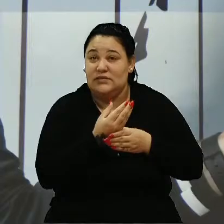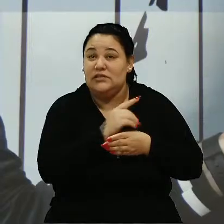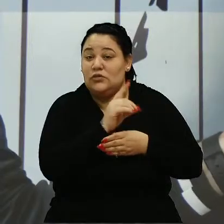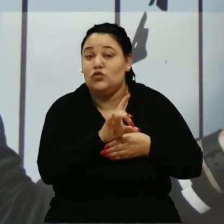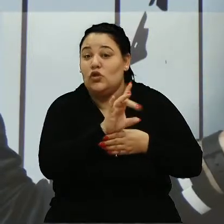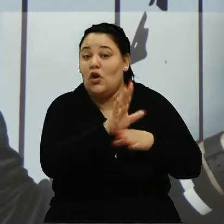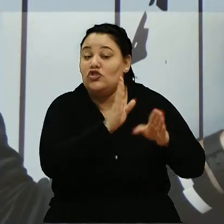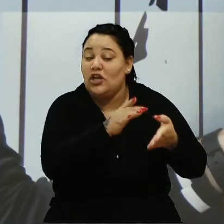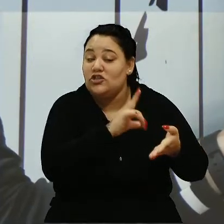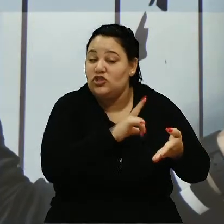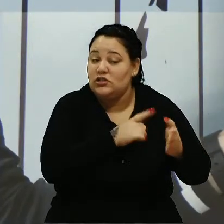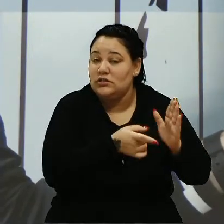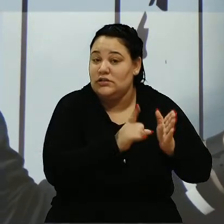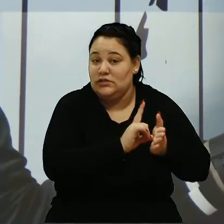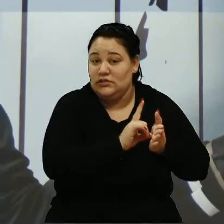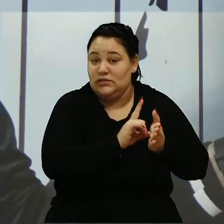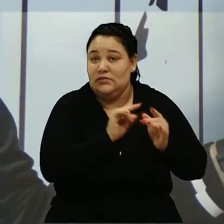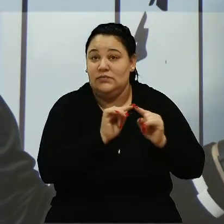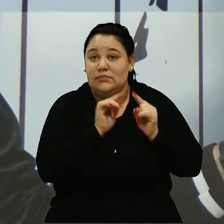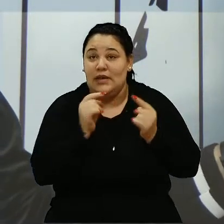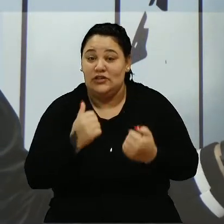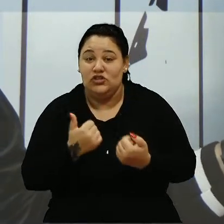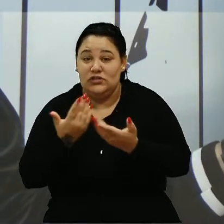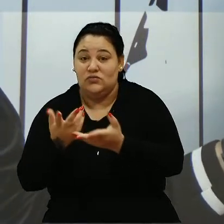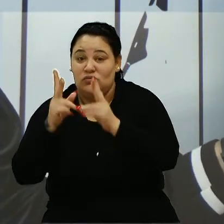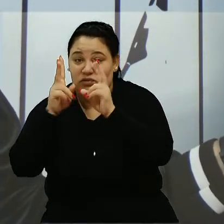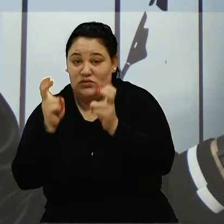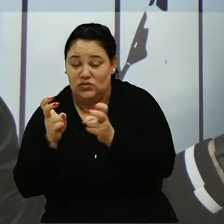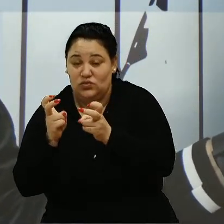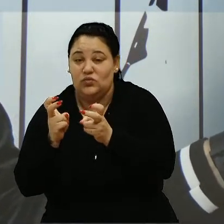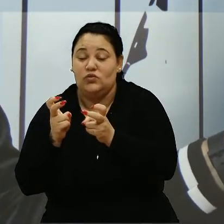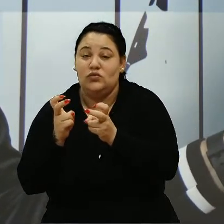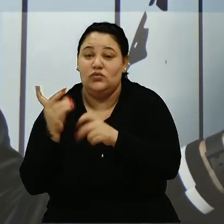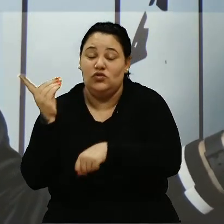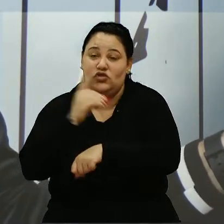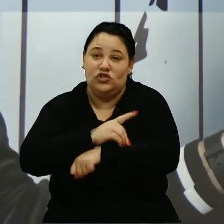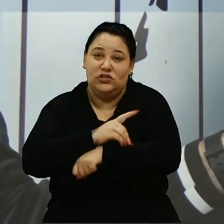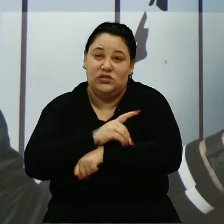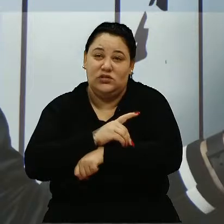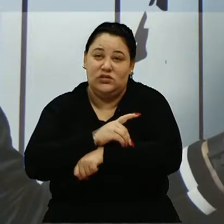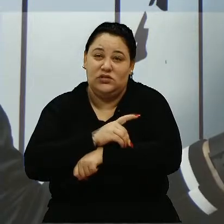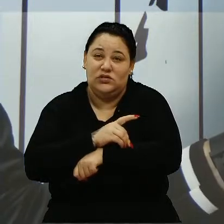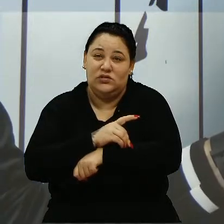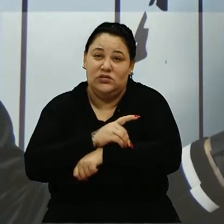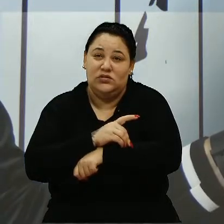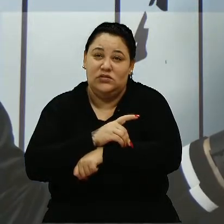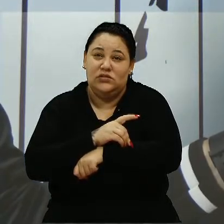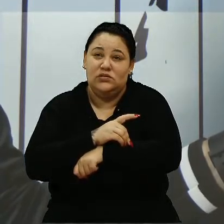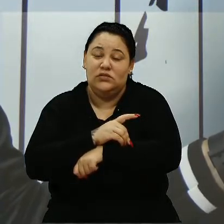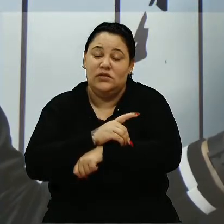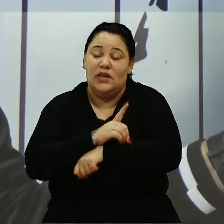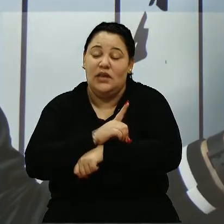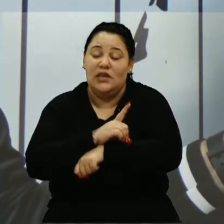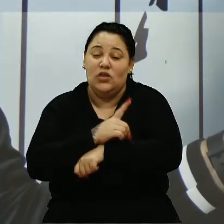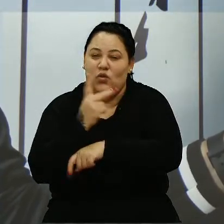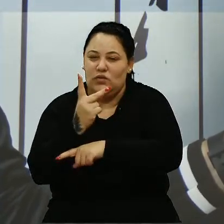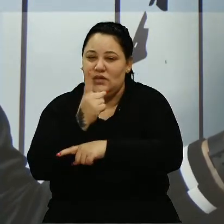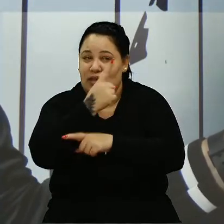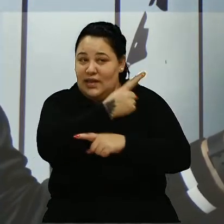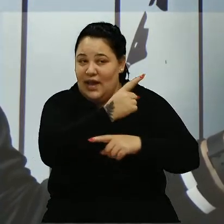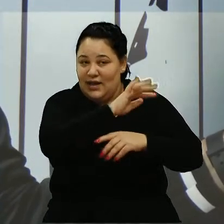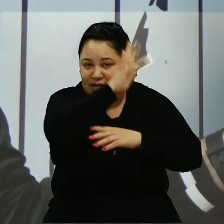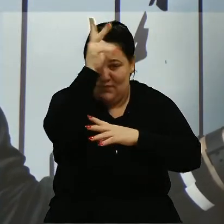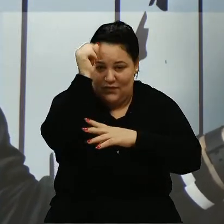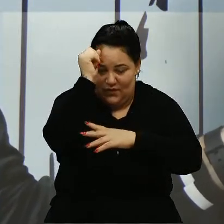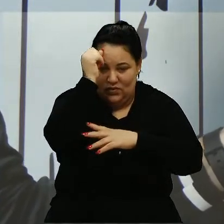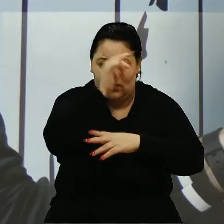já existe. Ela levou uma pauta que foi dia 2, lá no Salão 9 da Prefeitura, onde tiraram vários